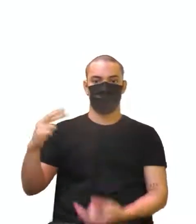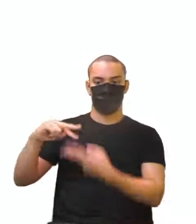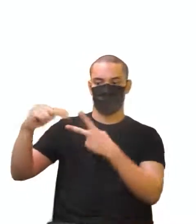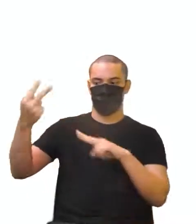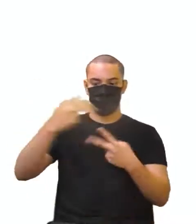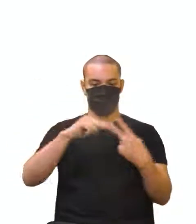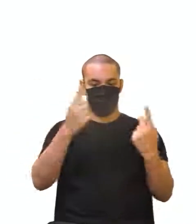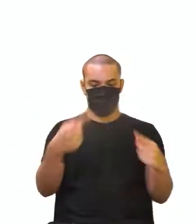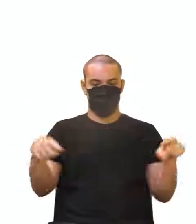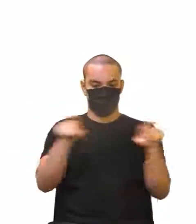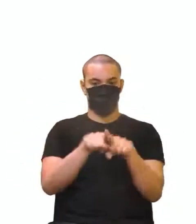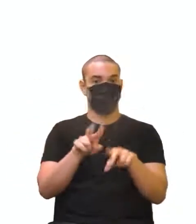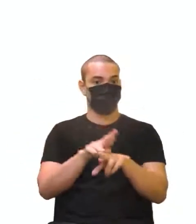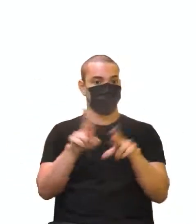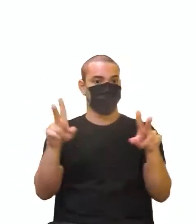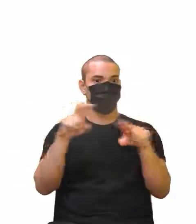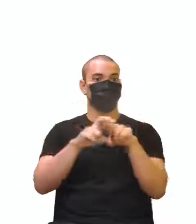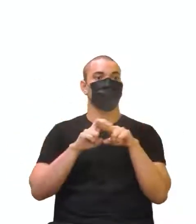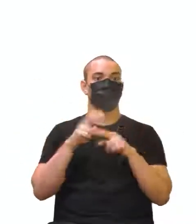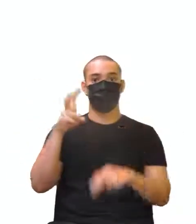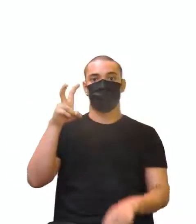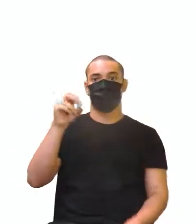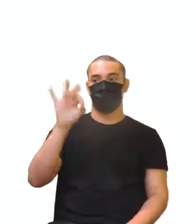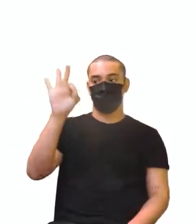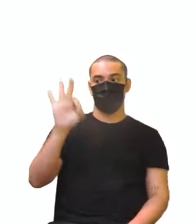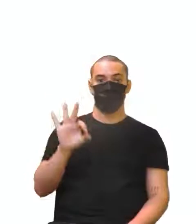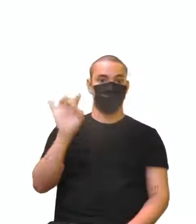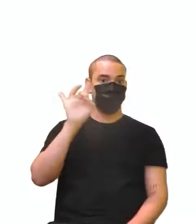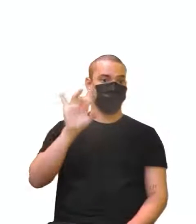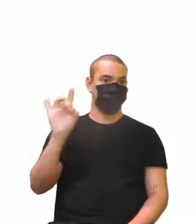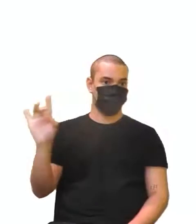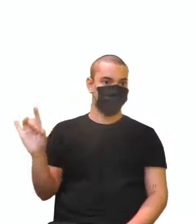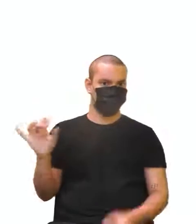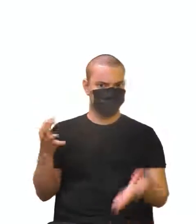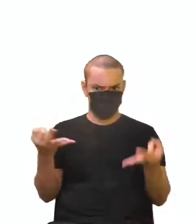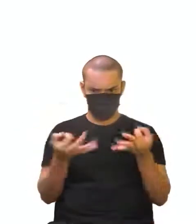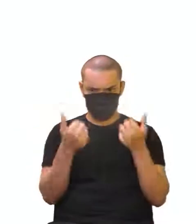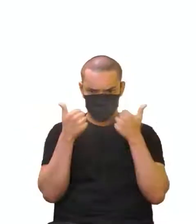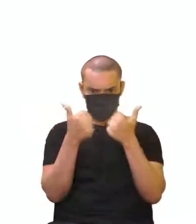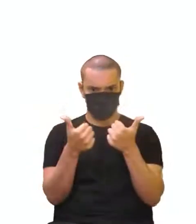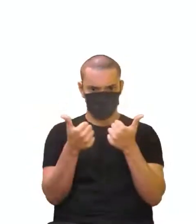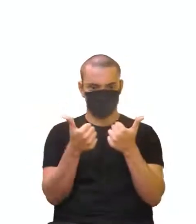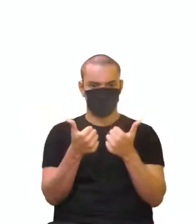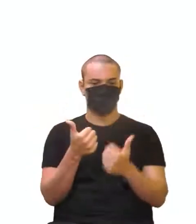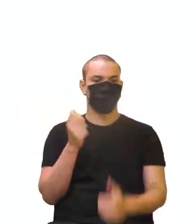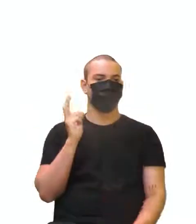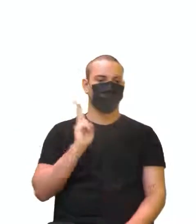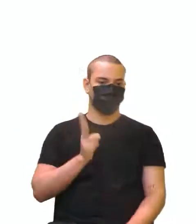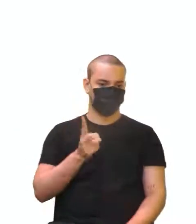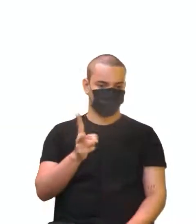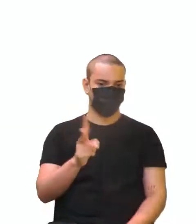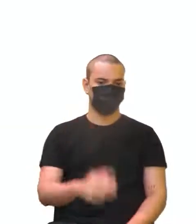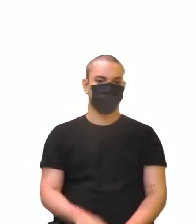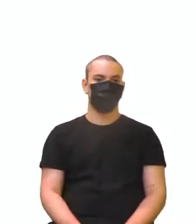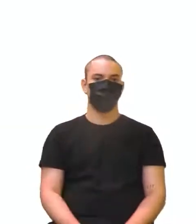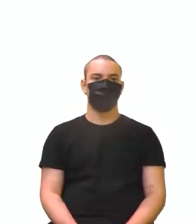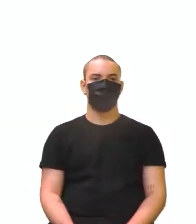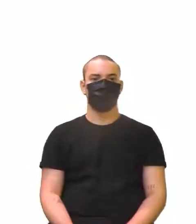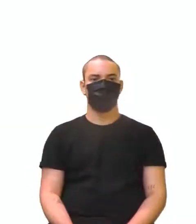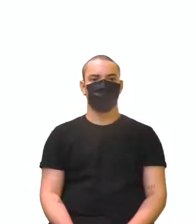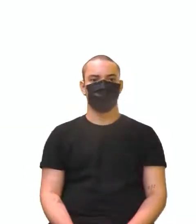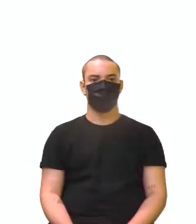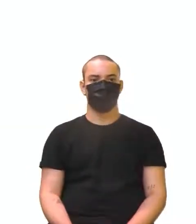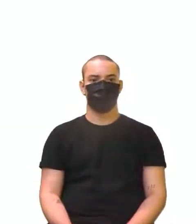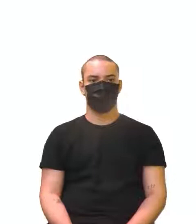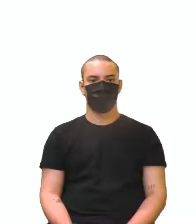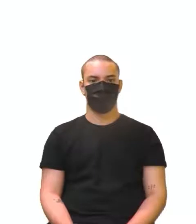também. Então, é 50% para cada alelo. Perfeito? Vamos seguindo. Vamos agora a algum